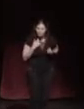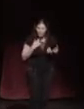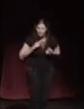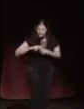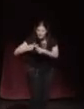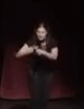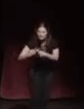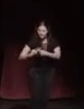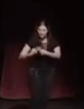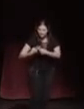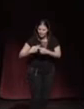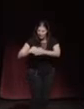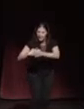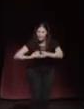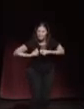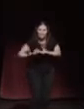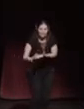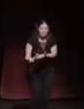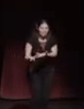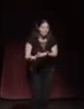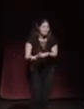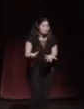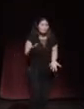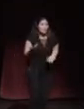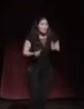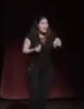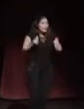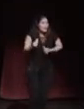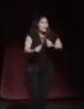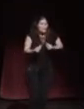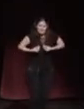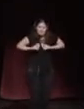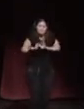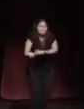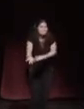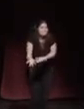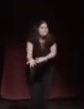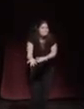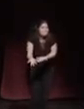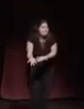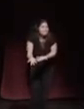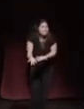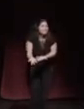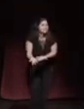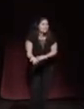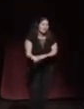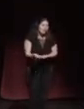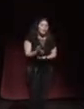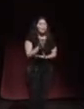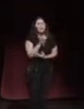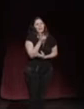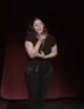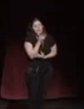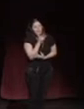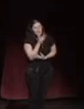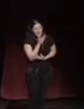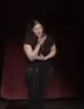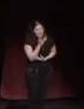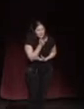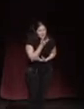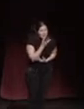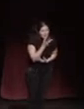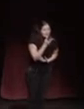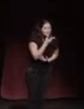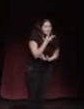como fazer. Isso demoramos em colocar na entrada de casa os nervos, o